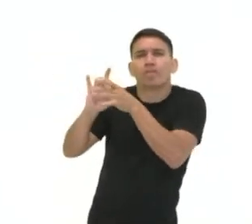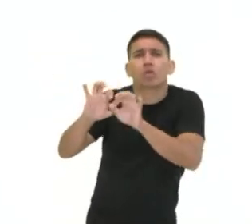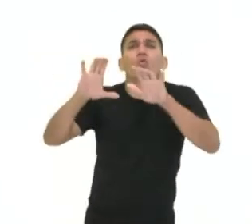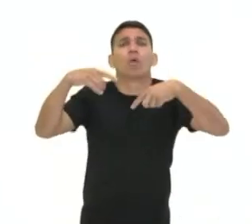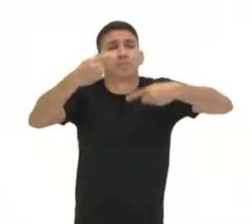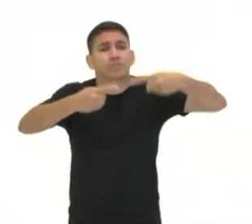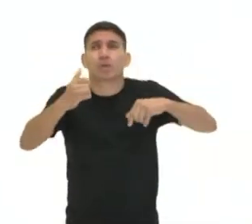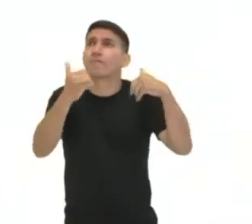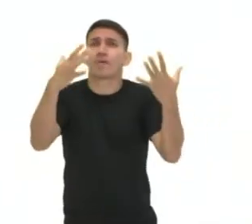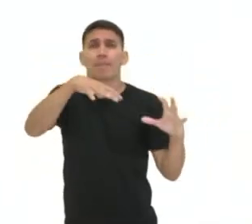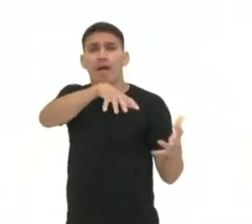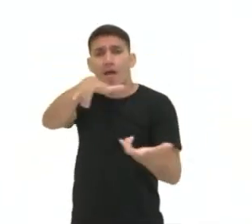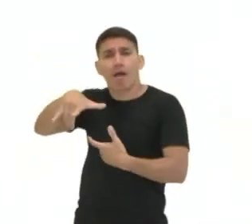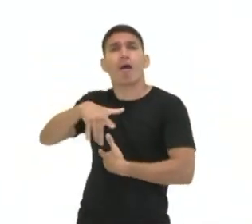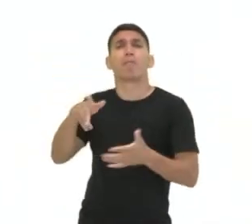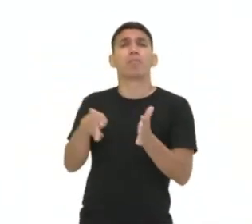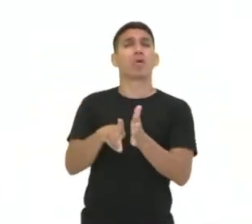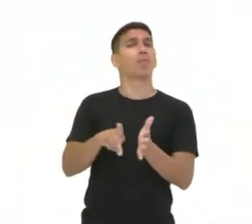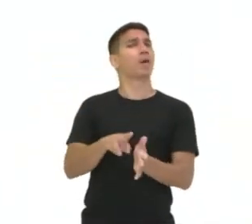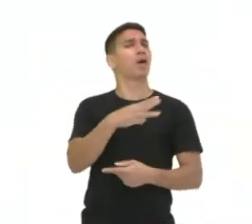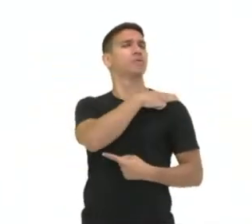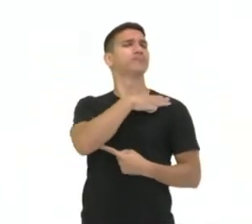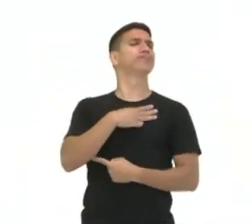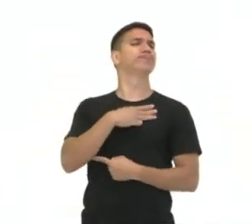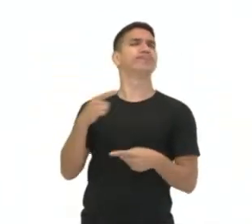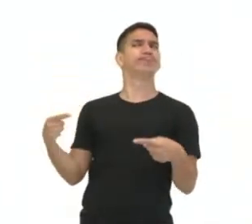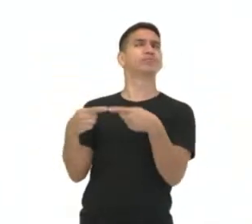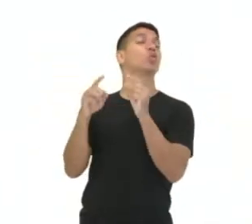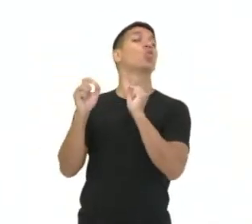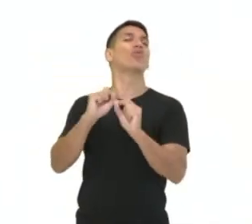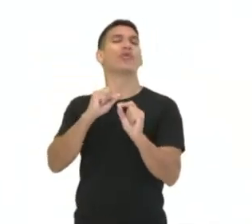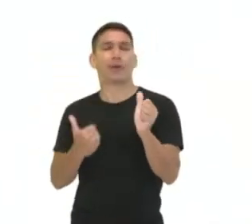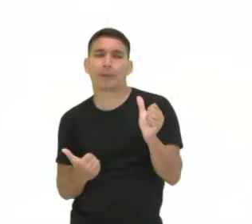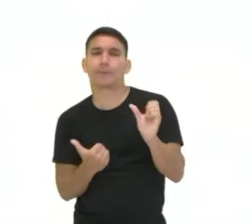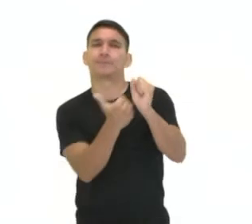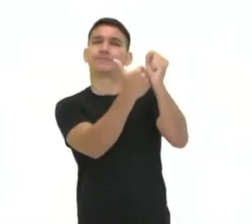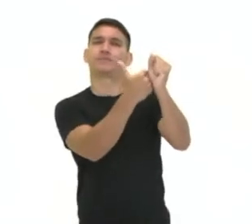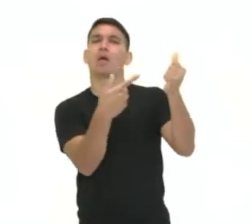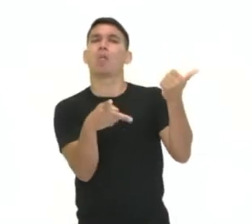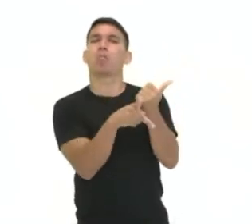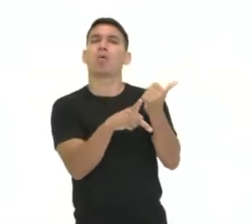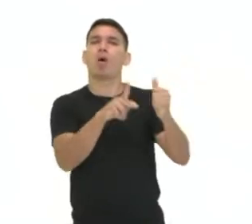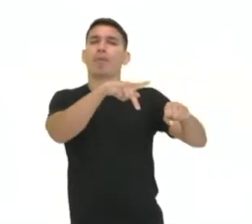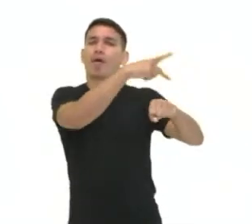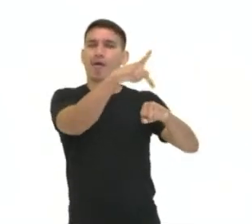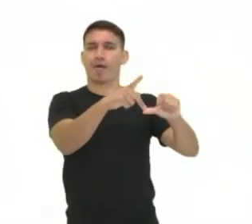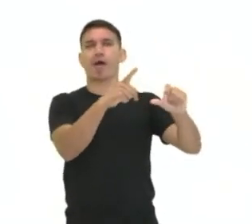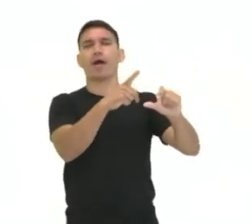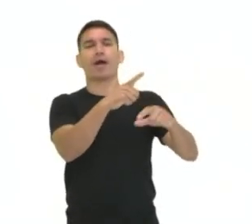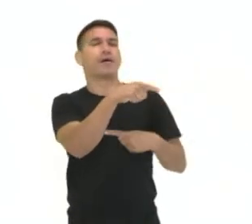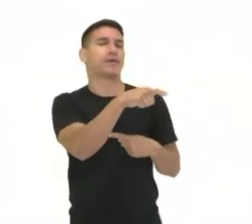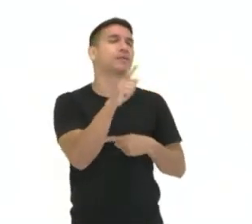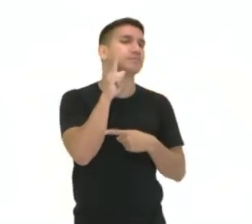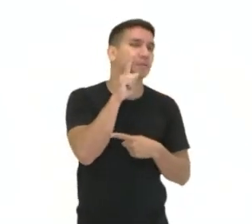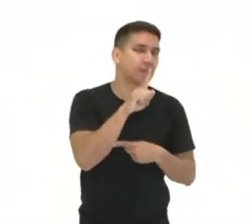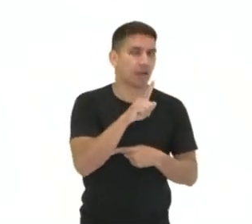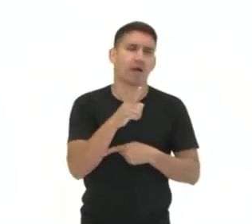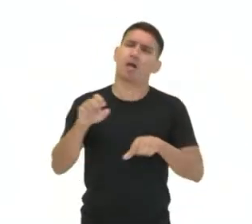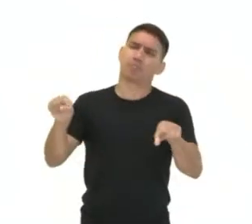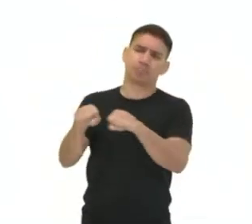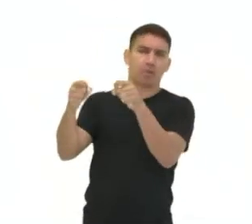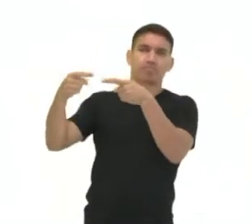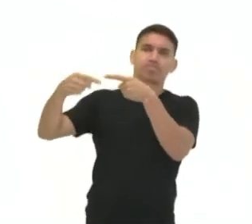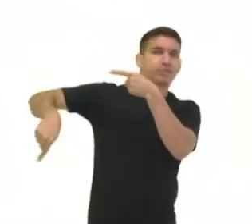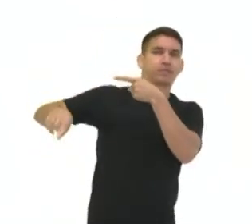externa adotada pelo governo Dutra? De alinhamento à política norte-americana e de rompimento das relações diplomáticas com a